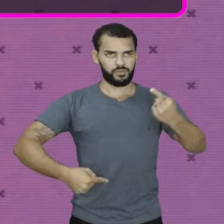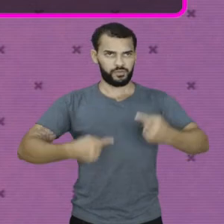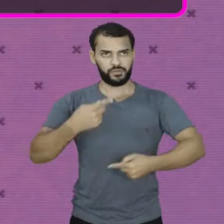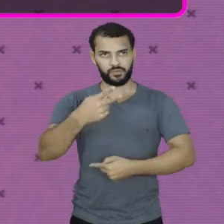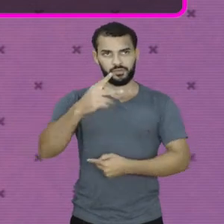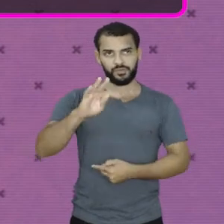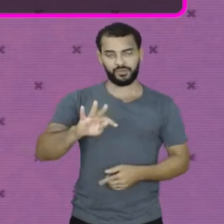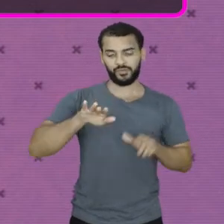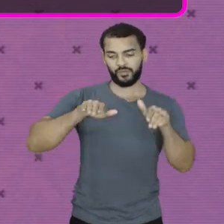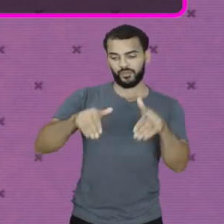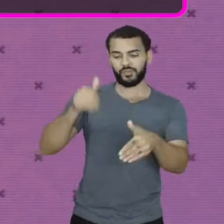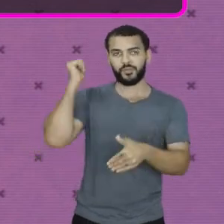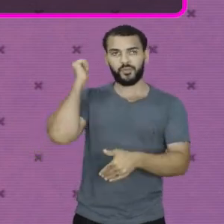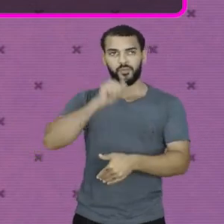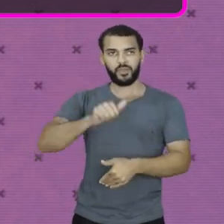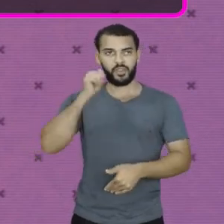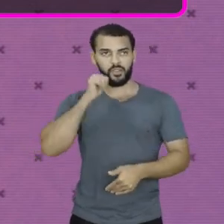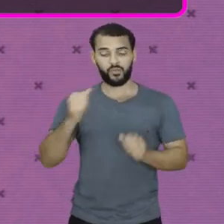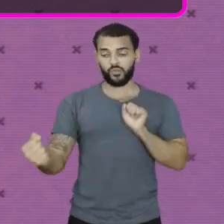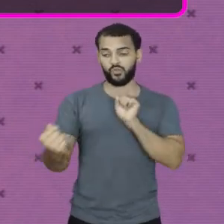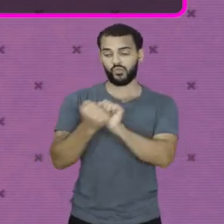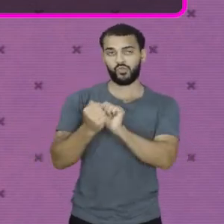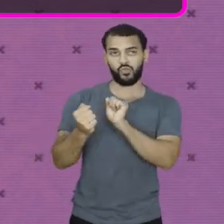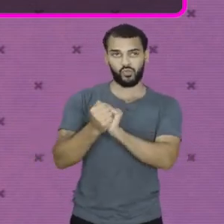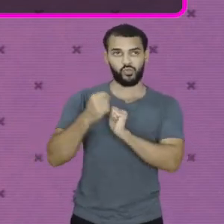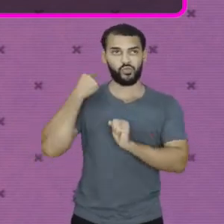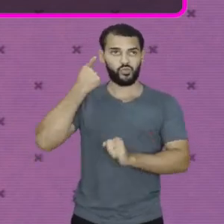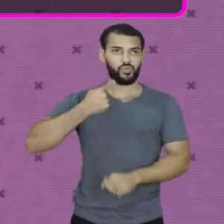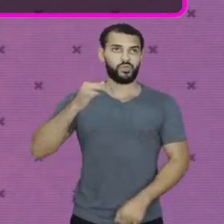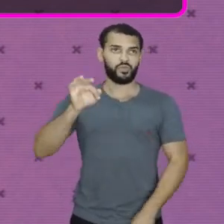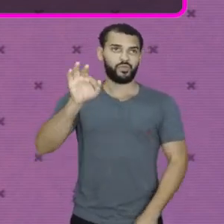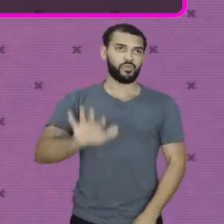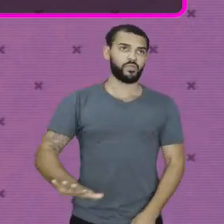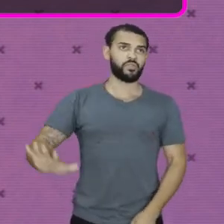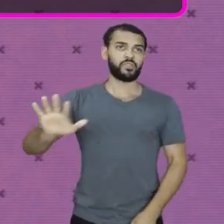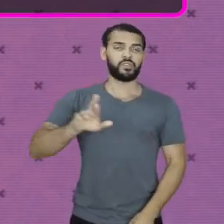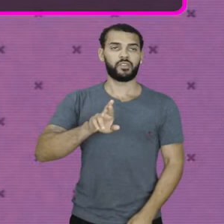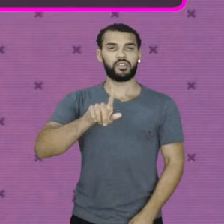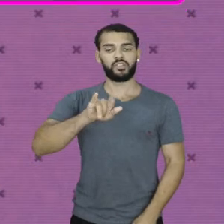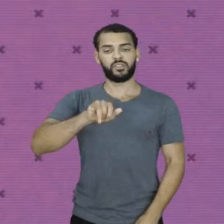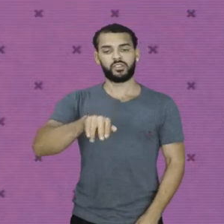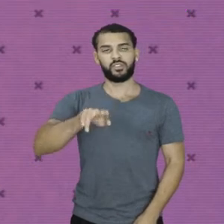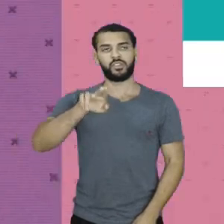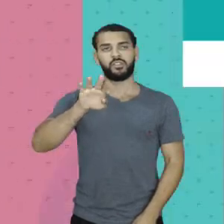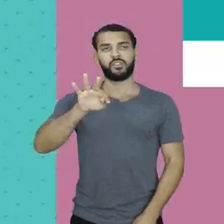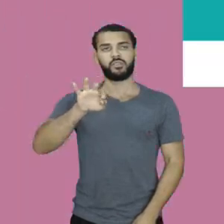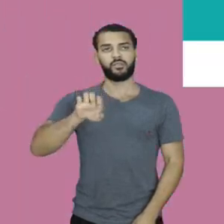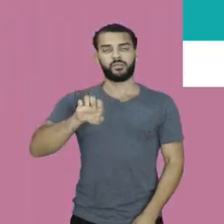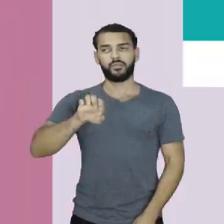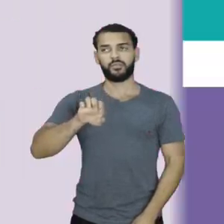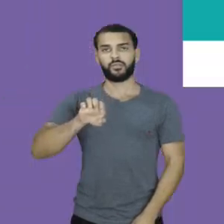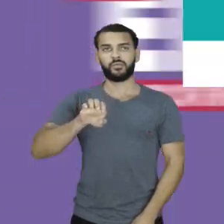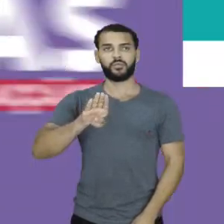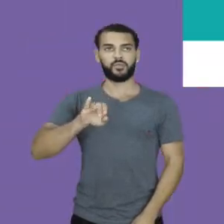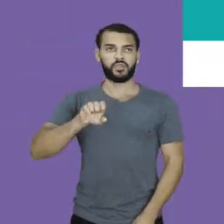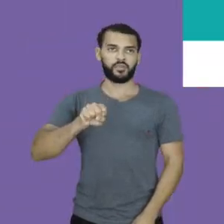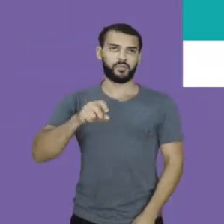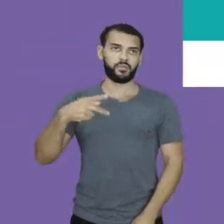as mulheres, com a deputada federal pelo PT do Rio Grande do Sul, Reginete Bispo.